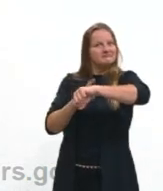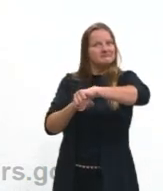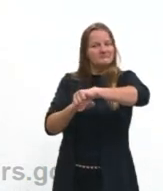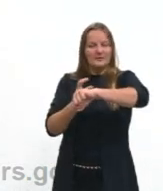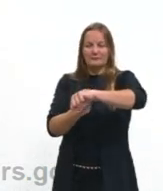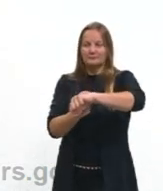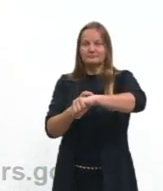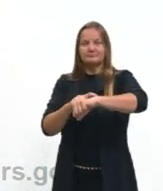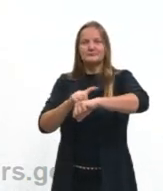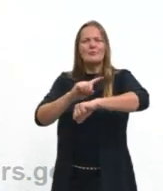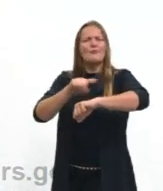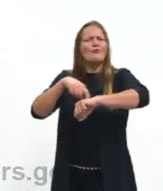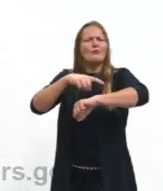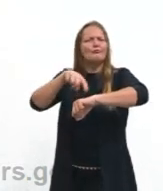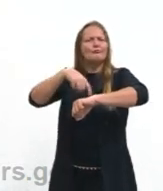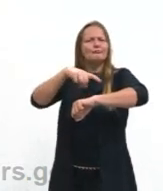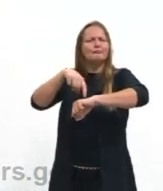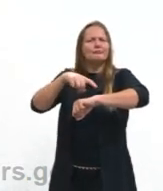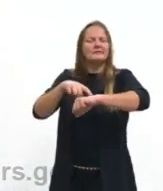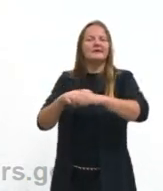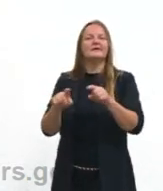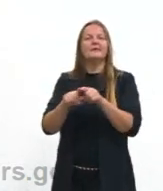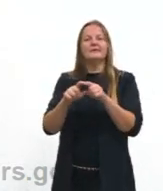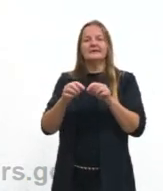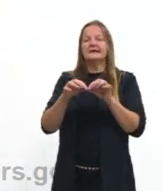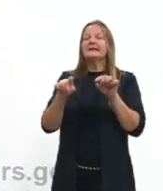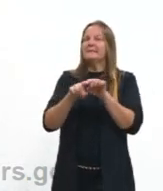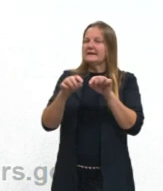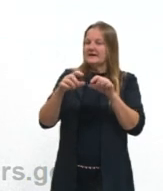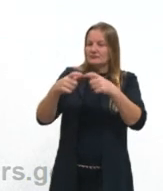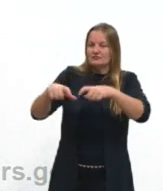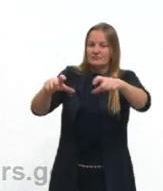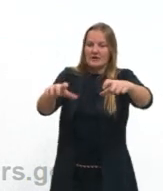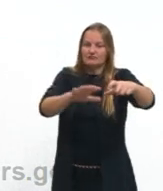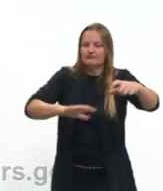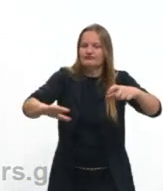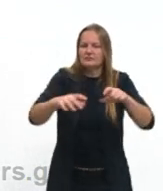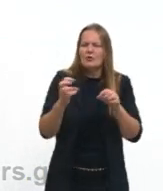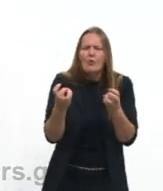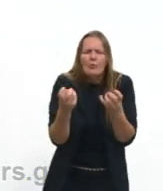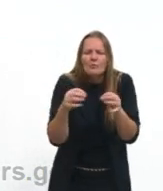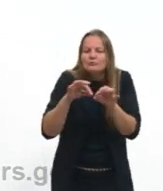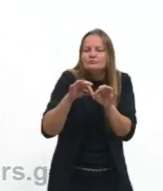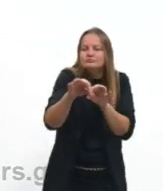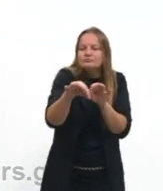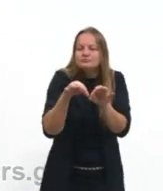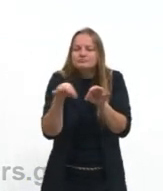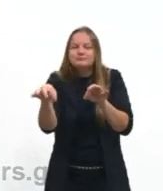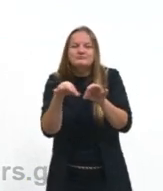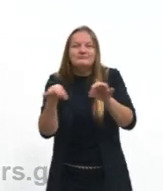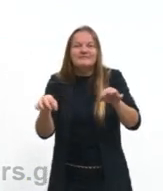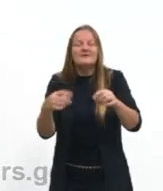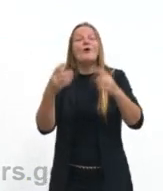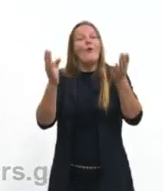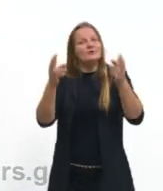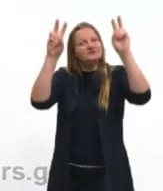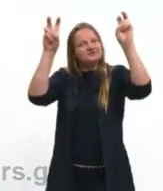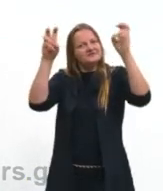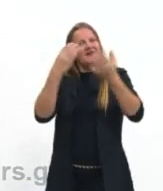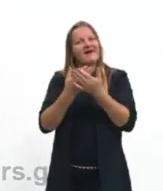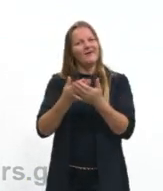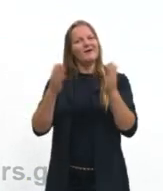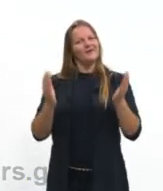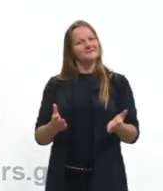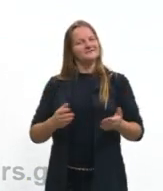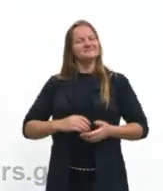tempo e Médio também o espaço seria a distância então são medições e é sobre isso que a gente vai falar hoje